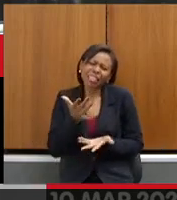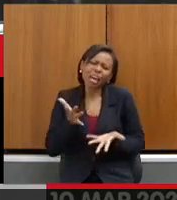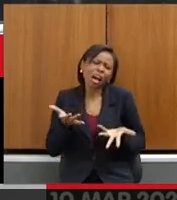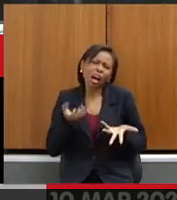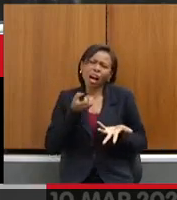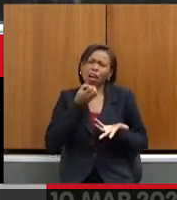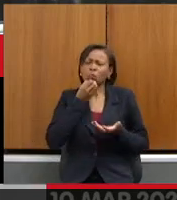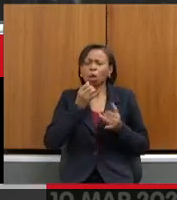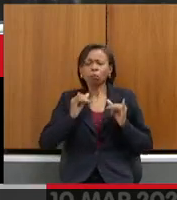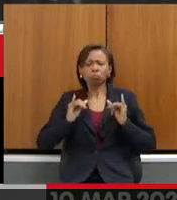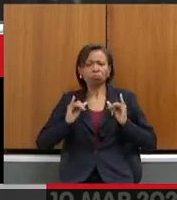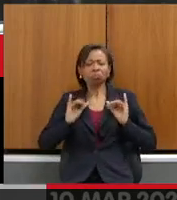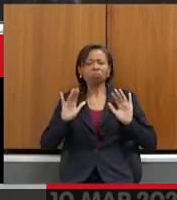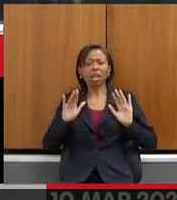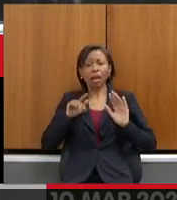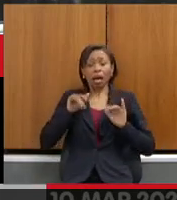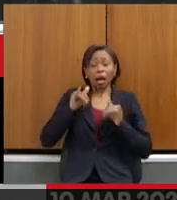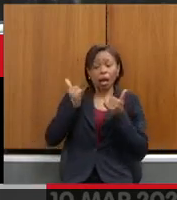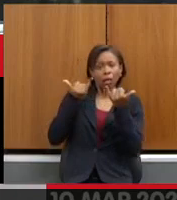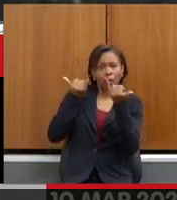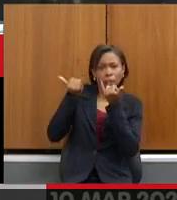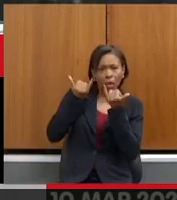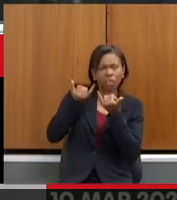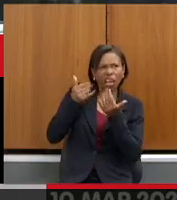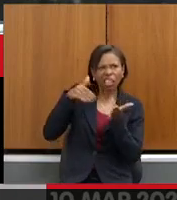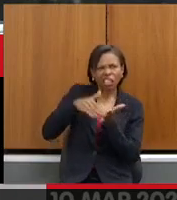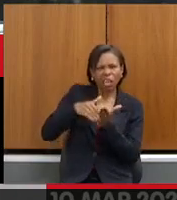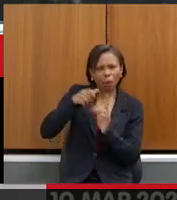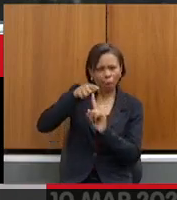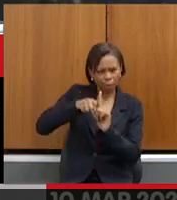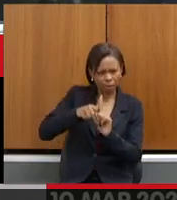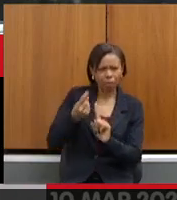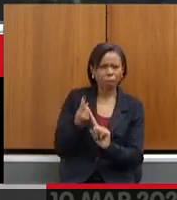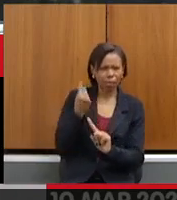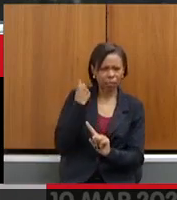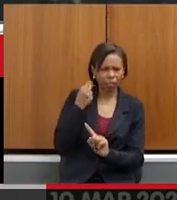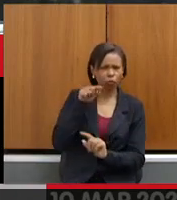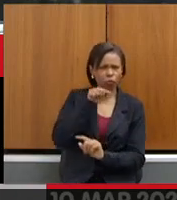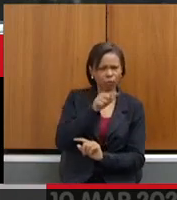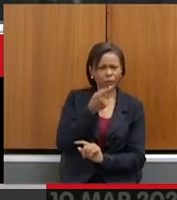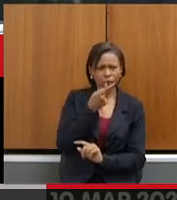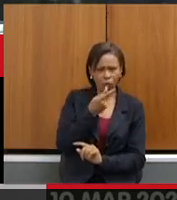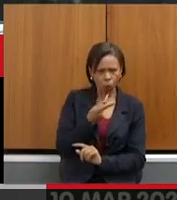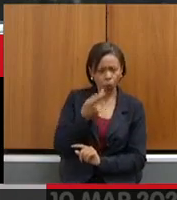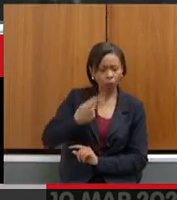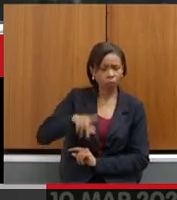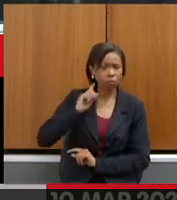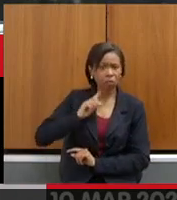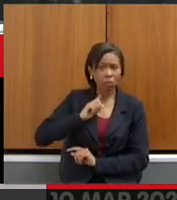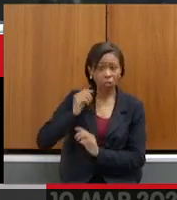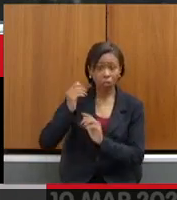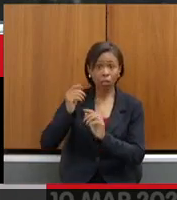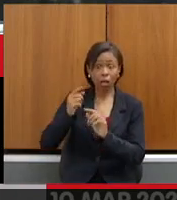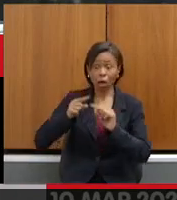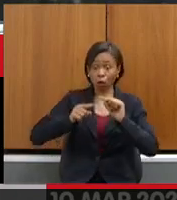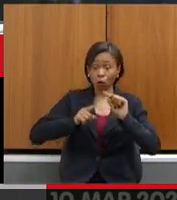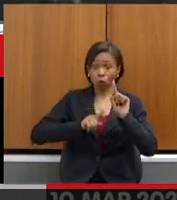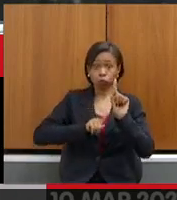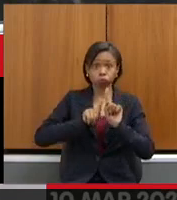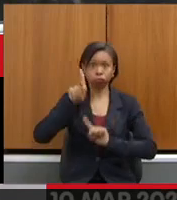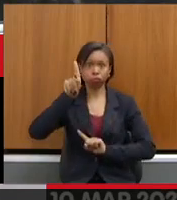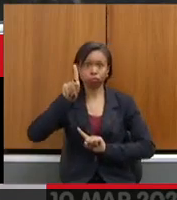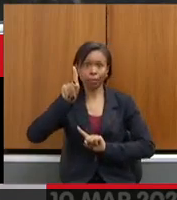cômodo né analisar os dados que até mês passado vossa excelência diz que minas gozavam que o melhor índice do país e de repente muda